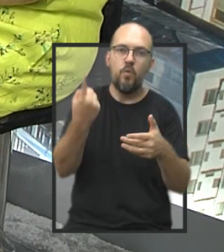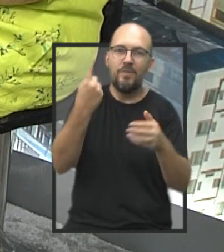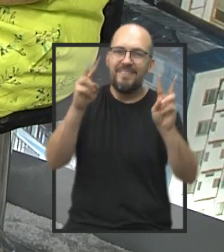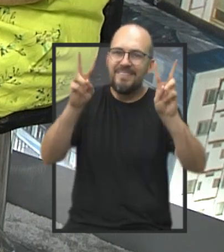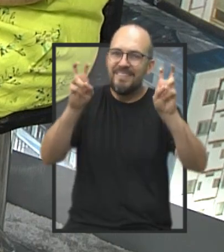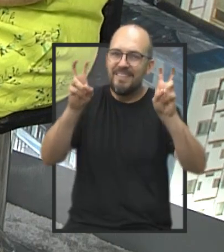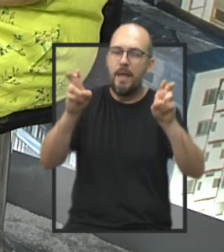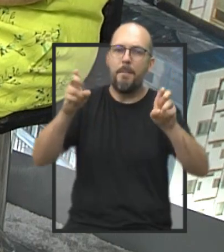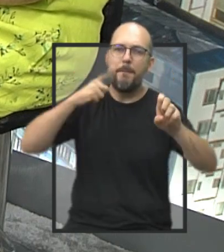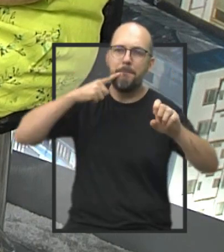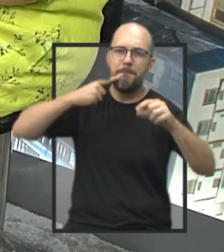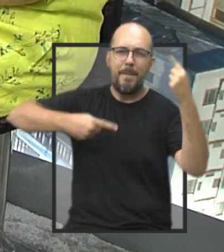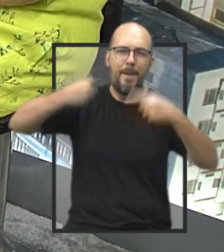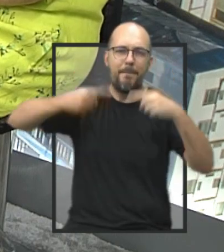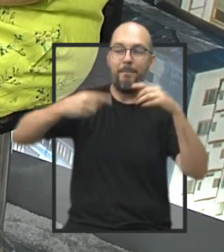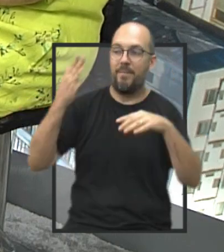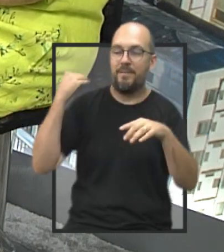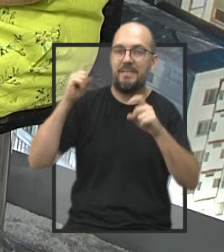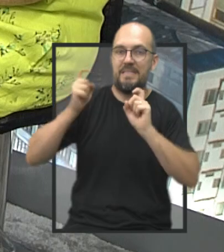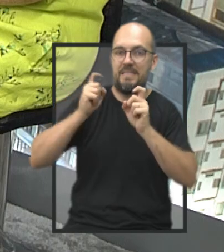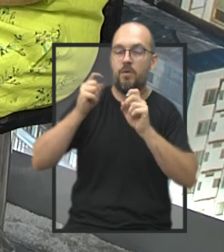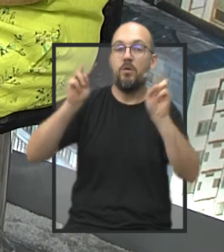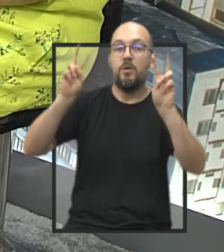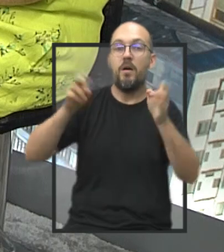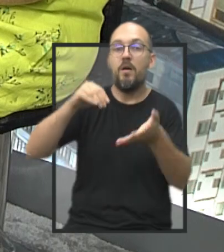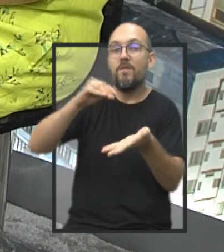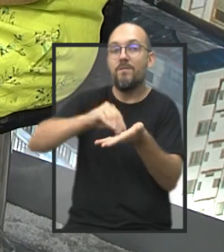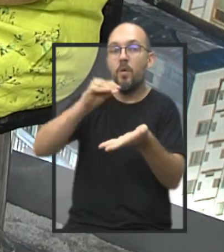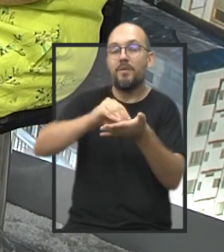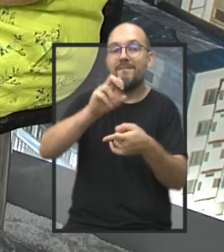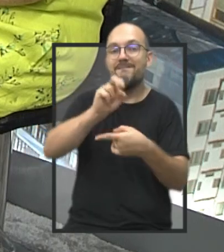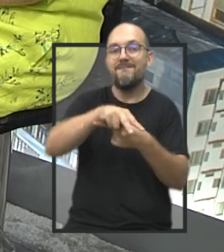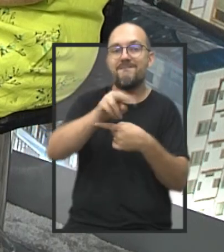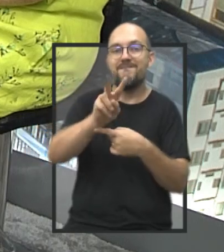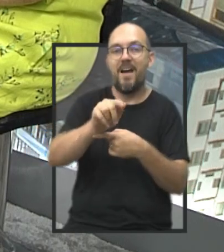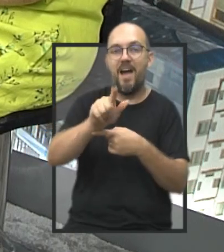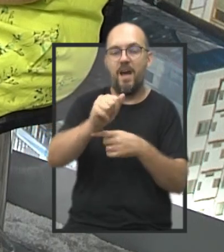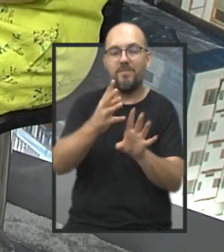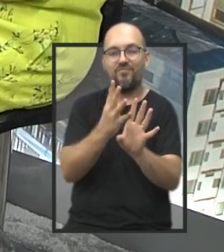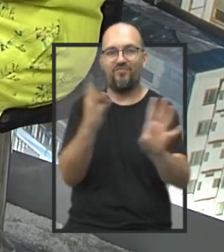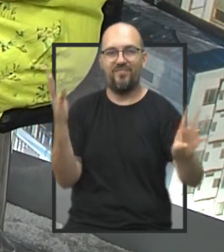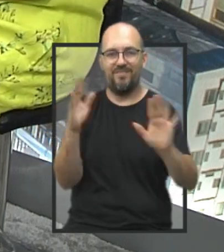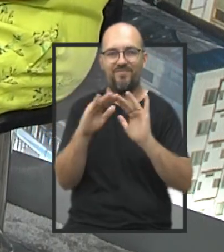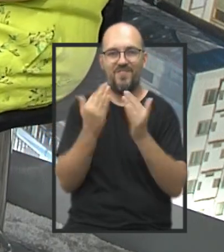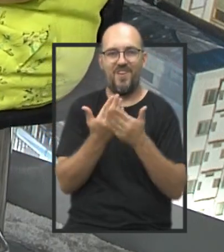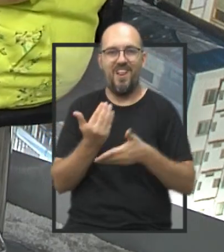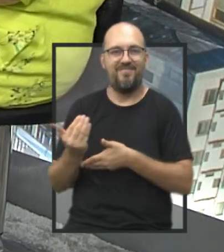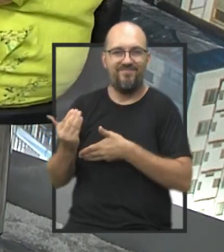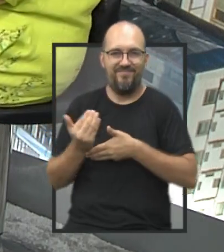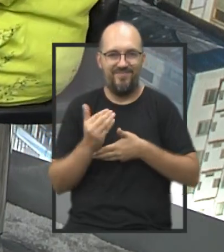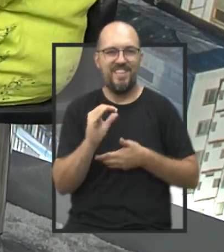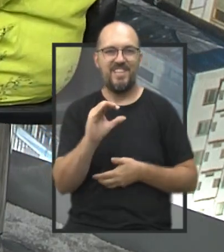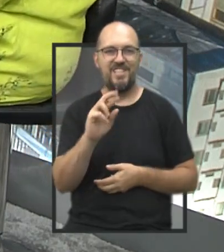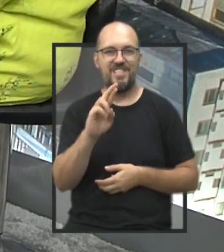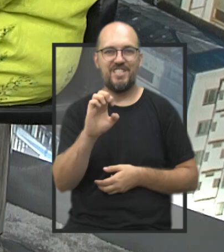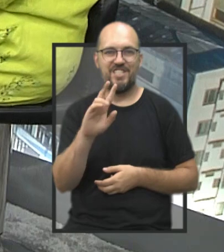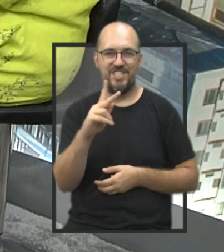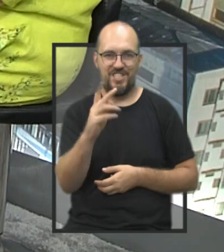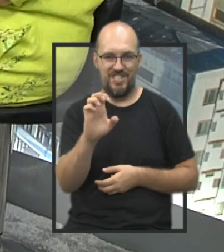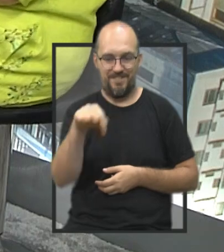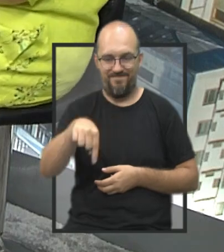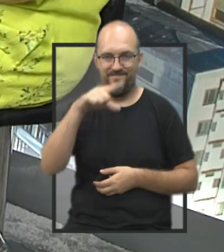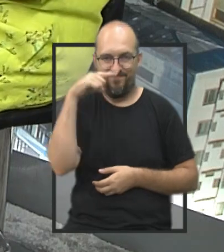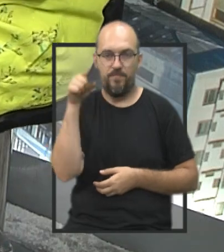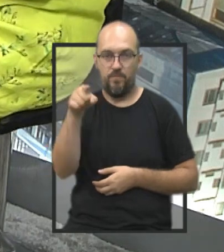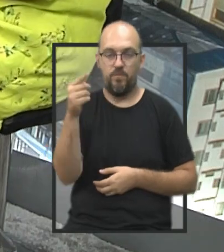sessões aqui da casa foi a questão da falta de vagas ou da fila por vagas em creches aqui no município. Você, inclusive,